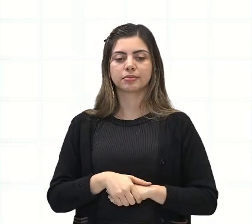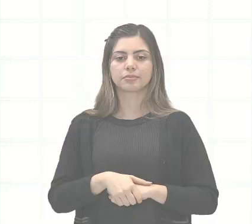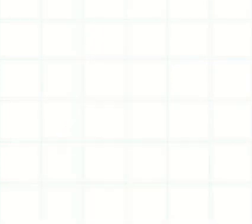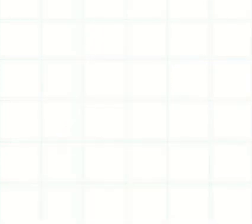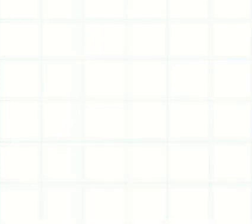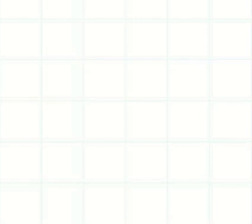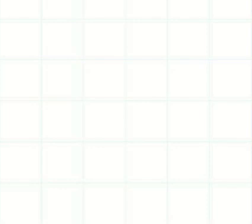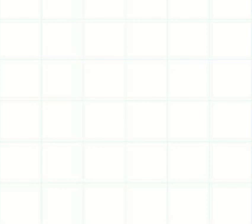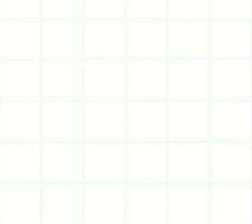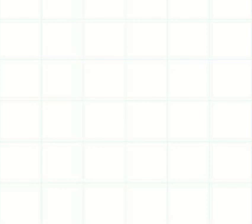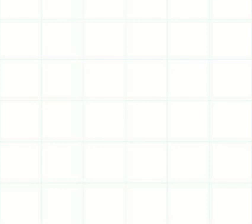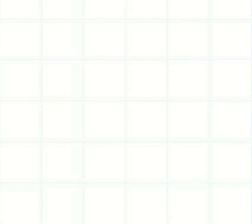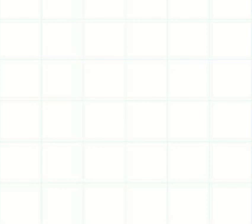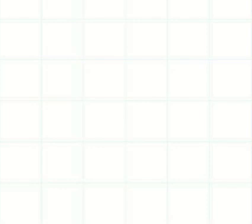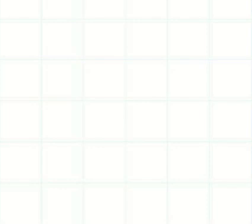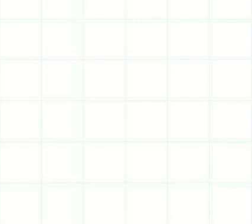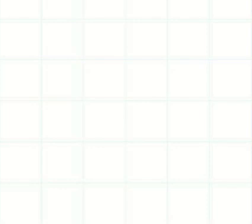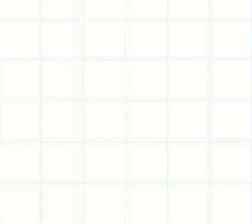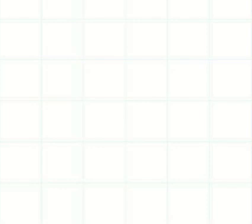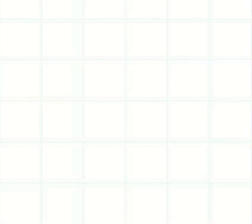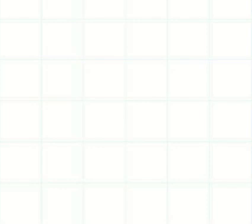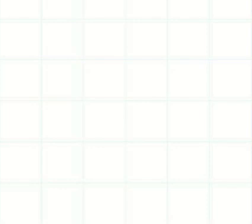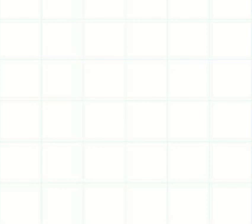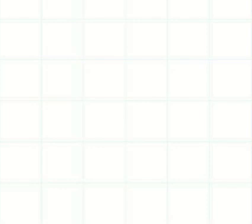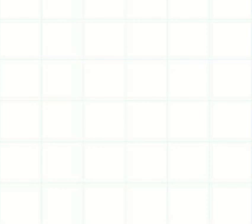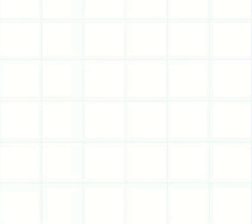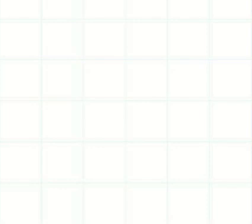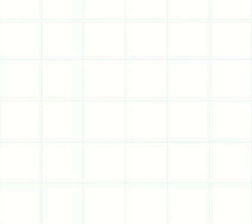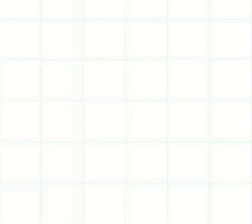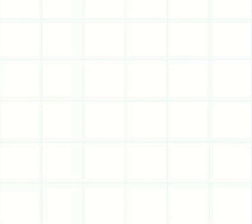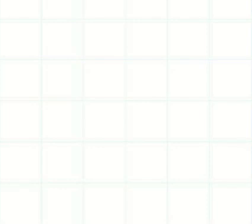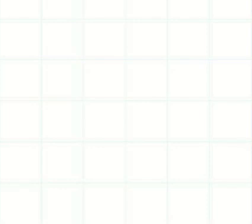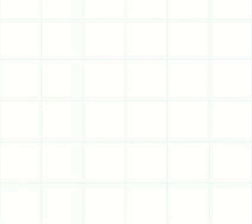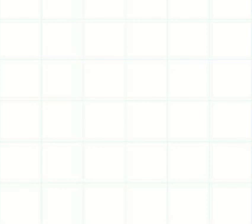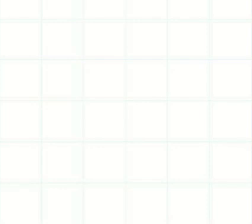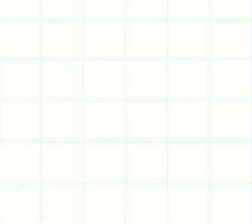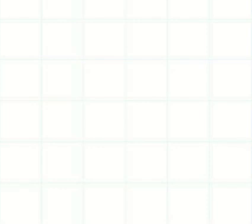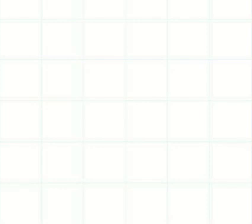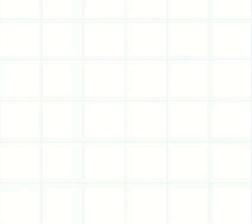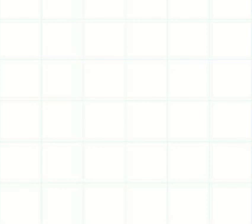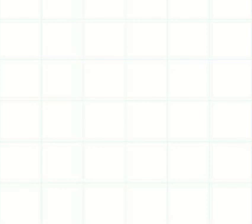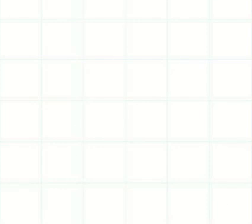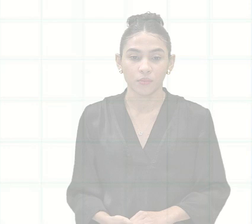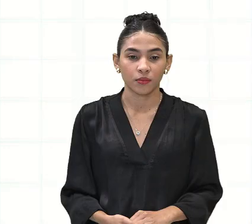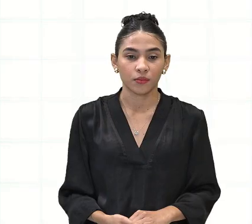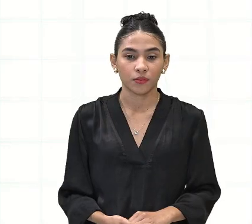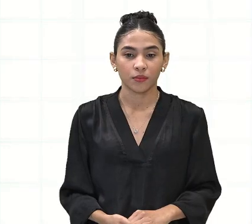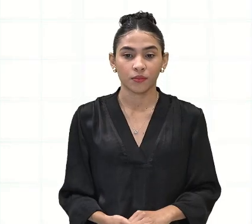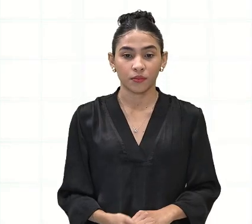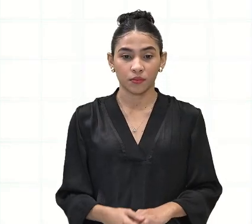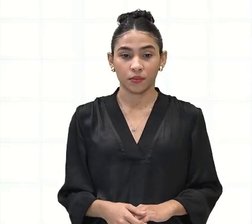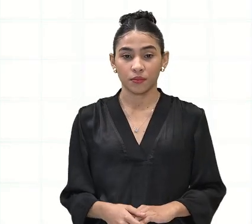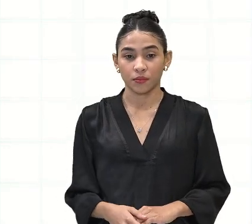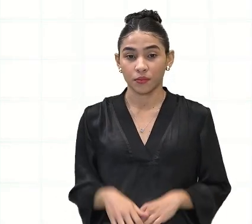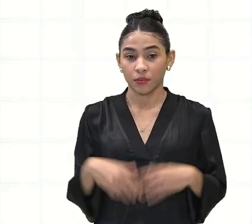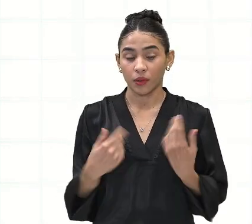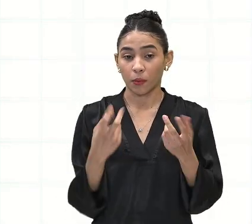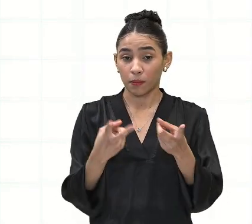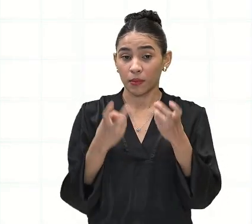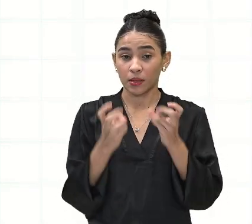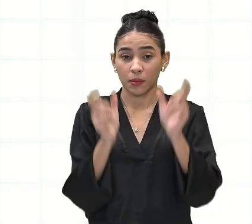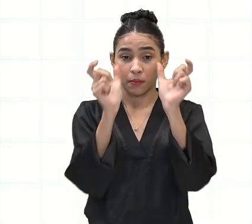estabelecimento, muito daquela pessoa que está utilizando, tá bom? Aqui a gente tem e-commerce, que virou